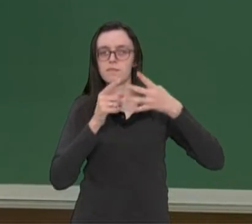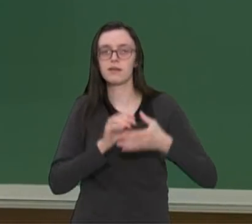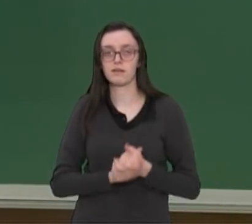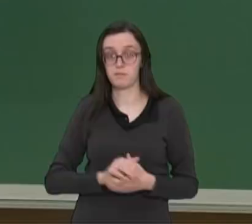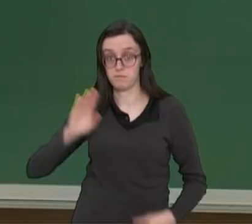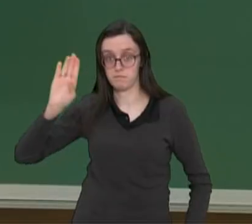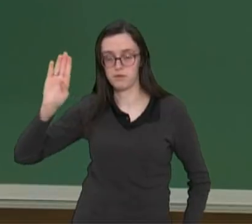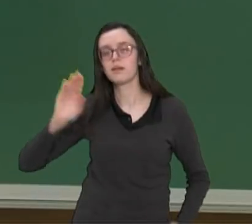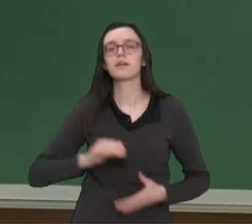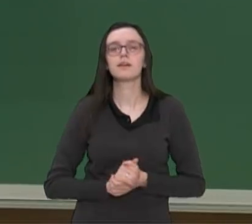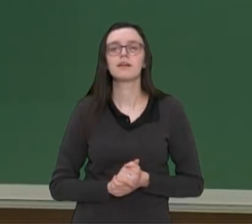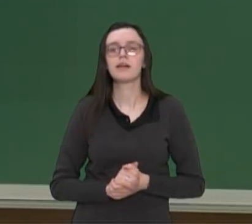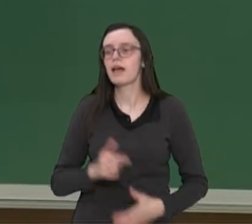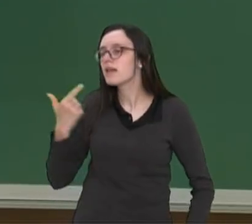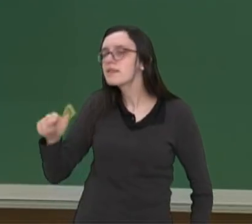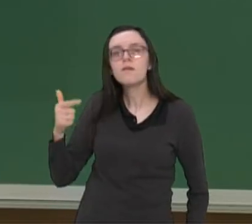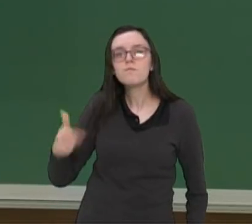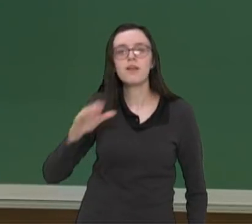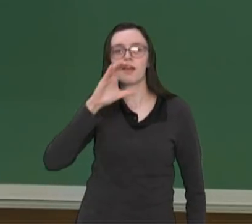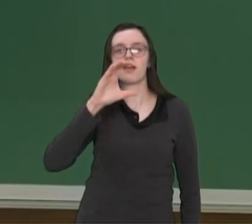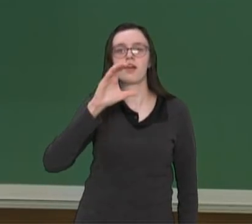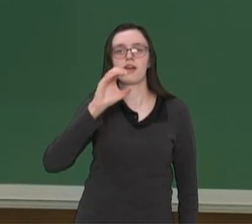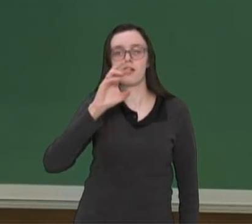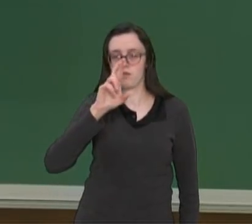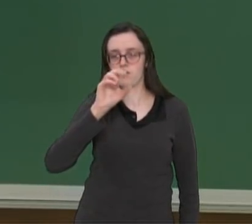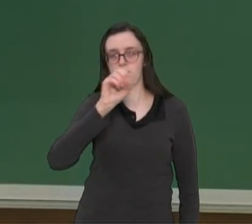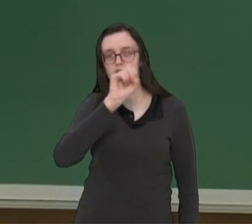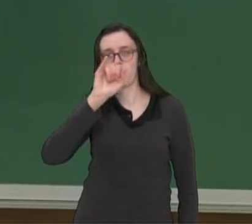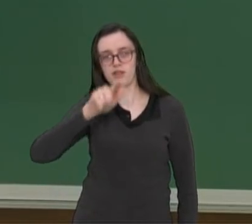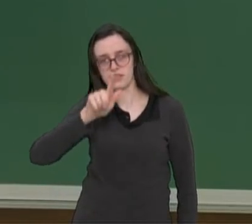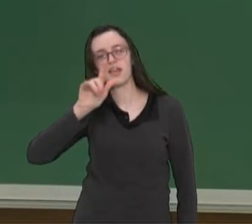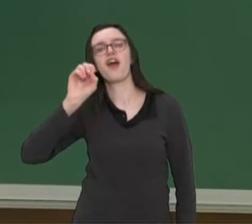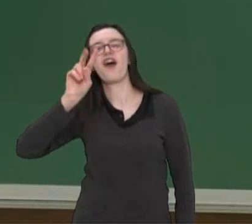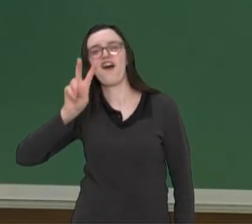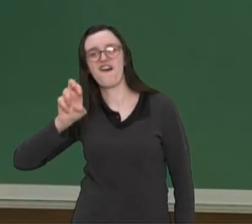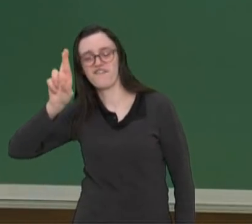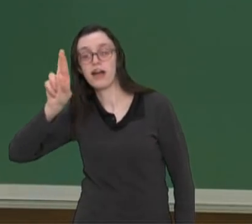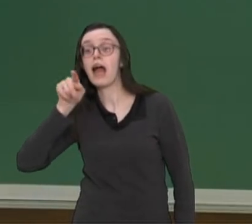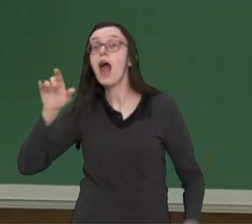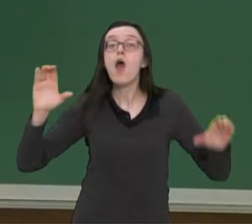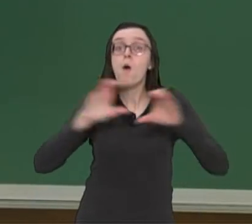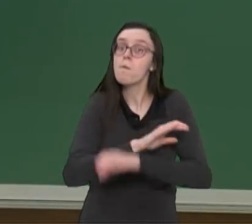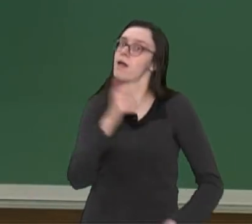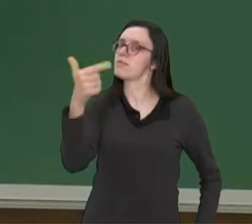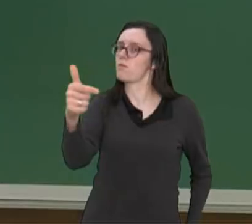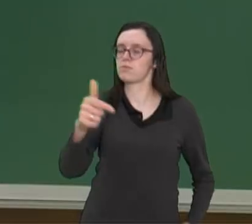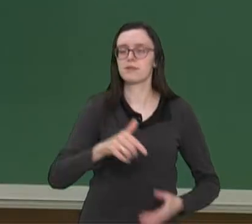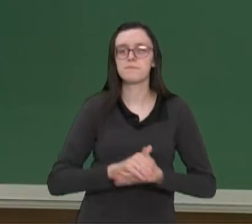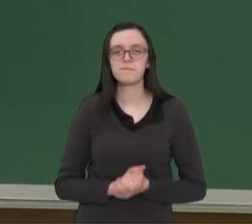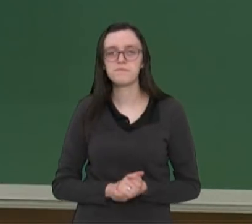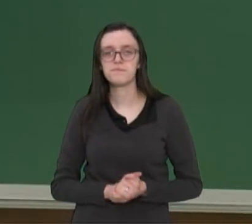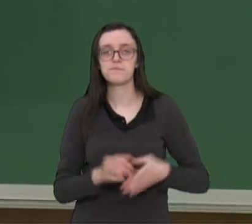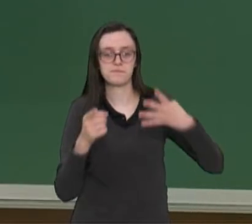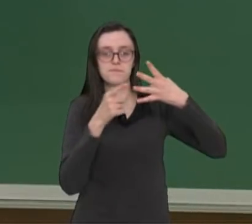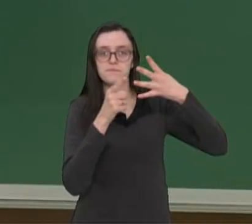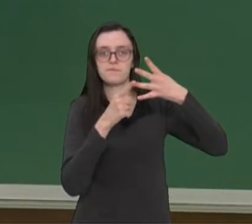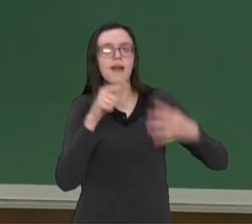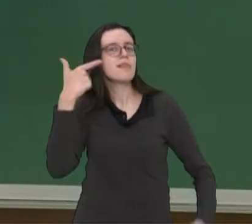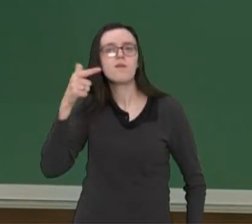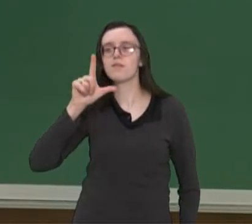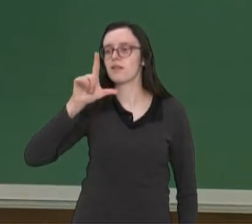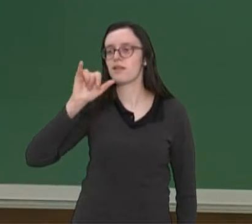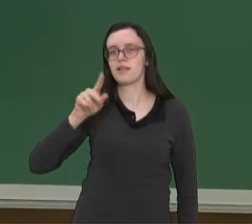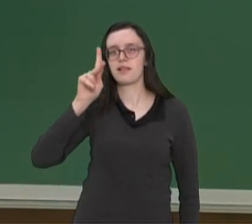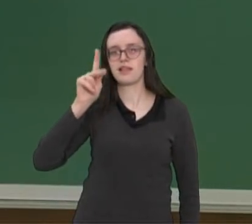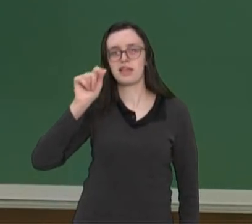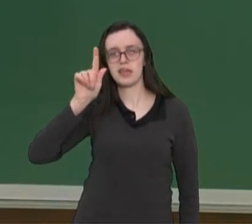não ocorre crossing over? Eu acabei de falar, né? Na ligação completa, não ocorre. Letra C, não ocorre linkage?